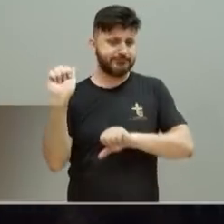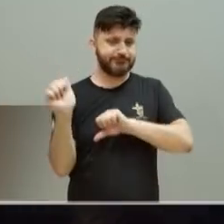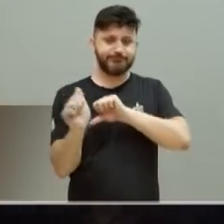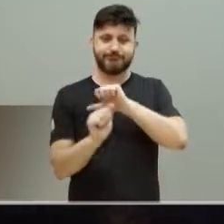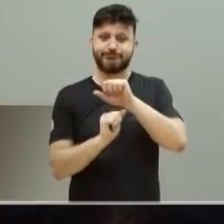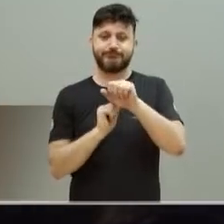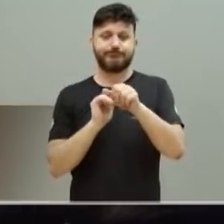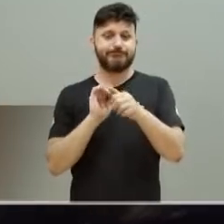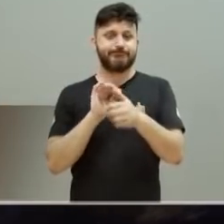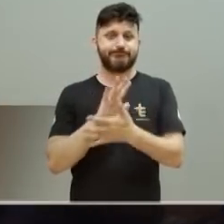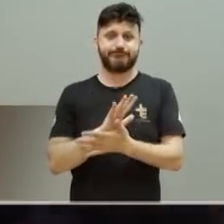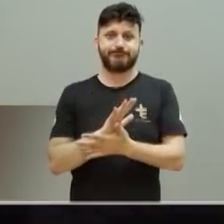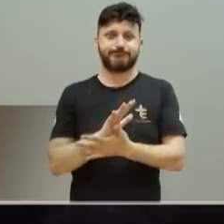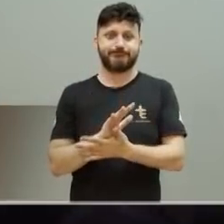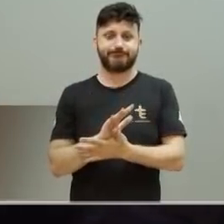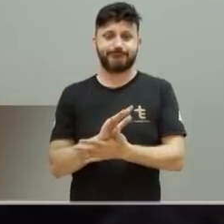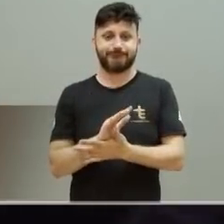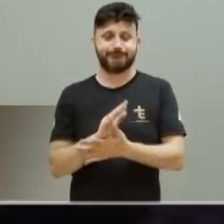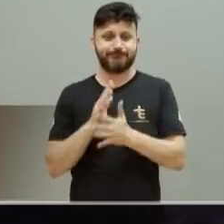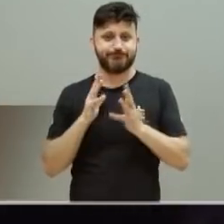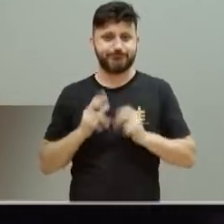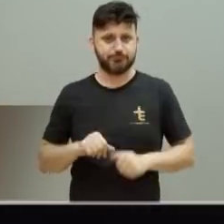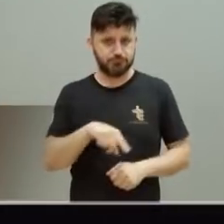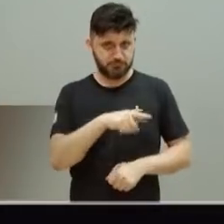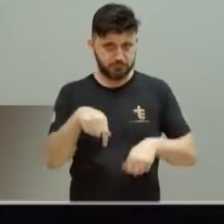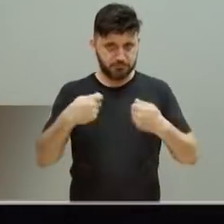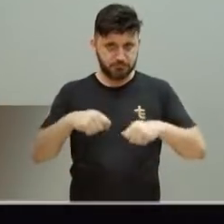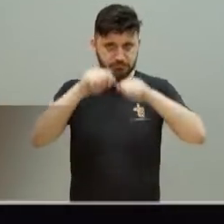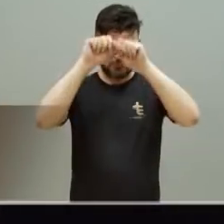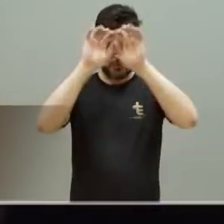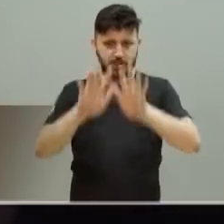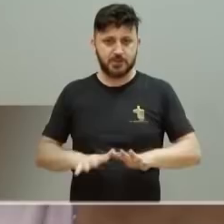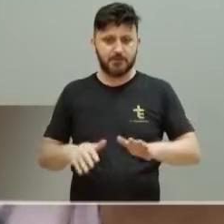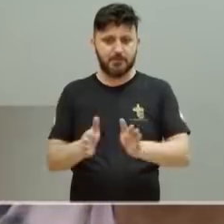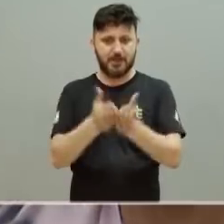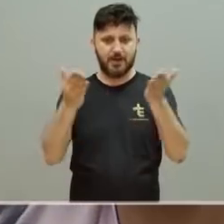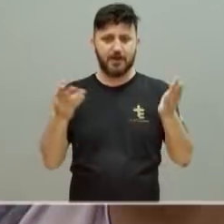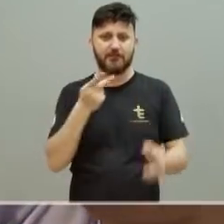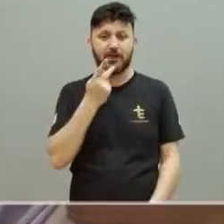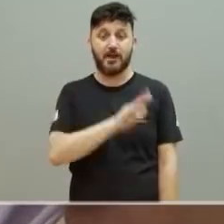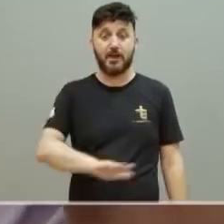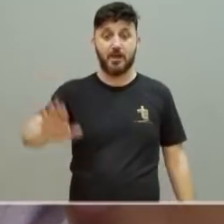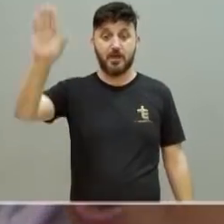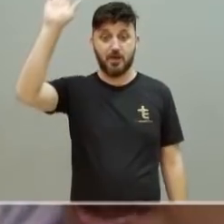restabelece. Quem precisa de graça e milagre, que ergue o braço e diga: eu!